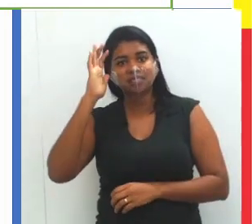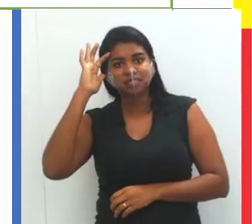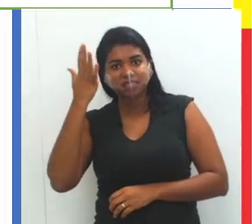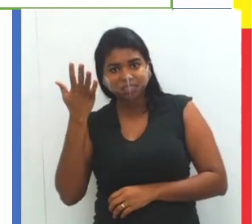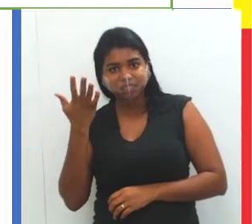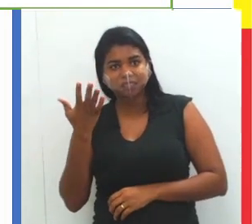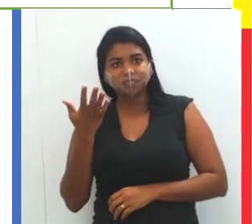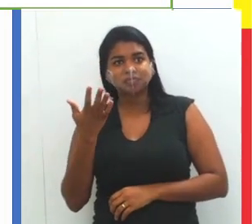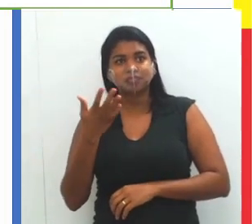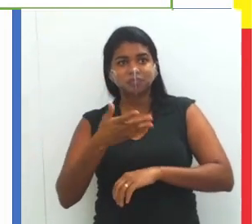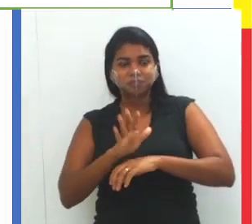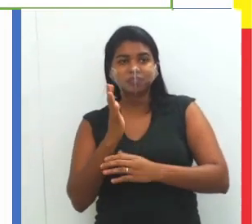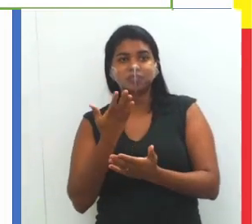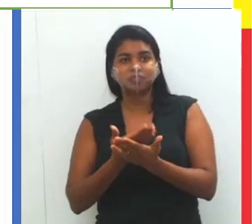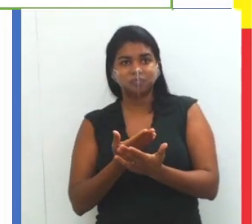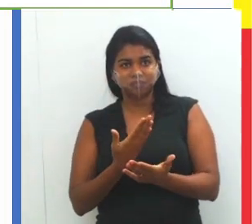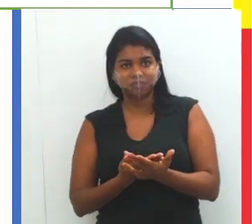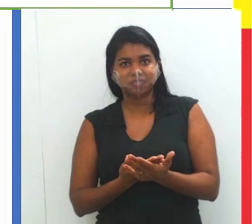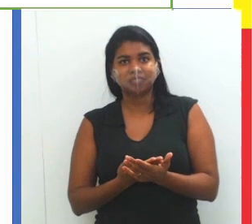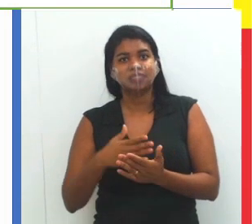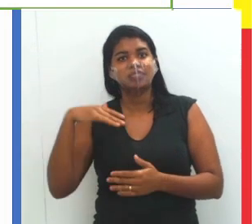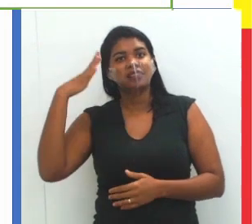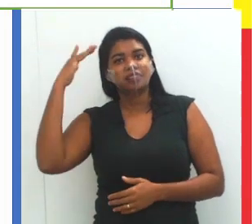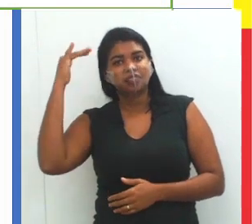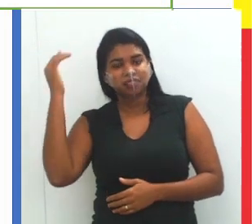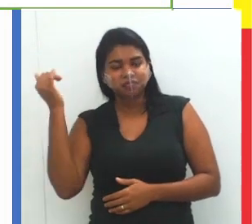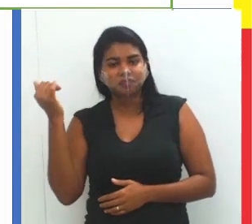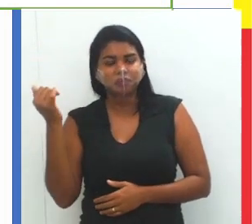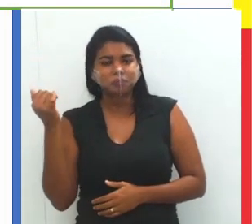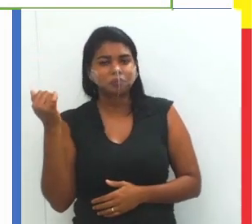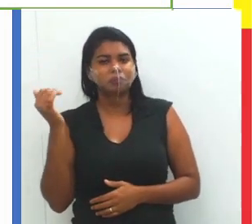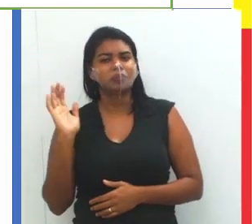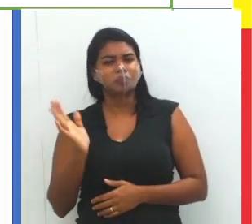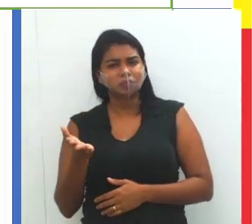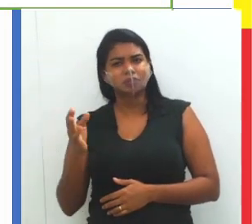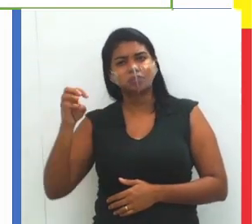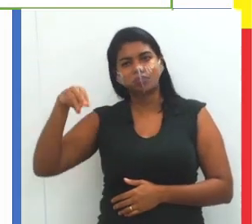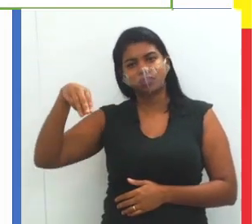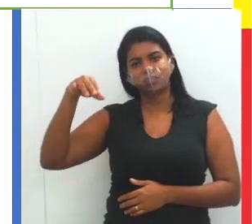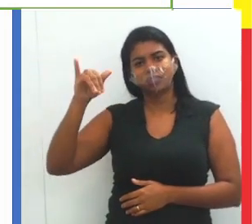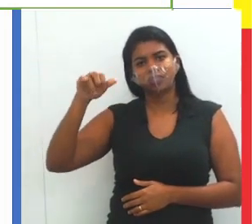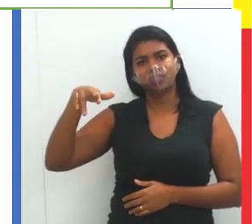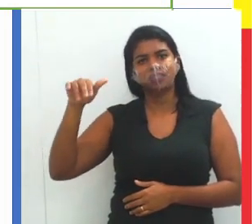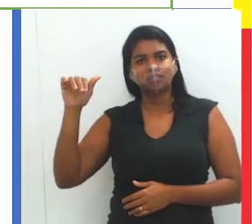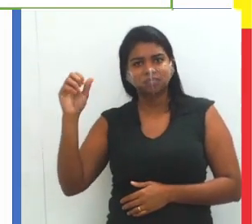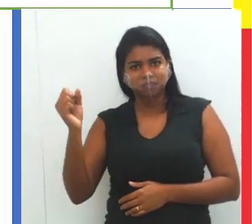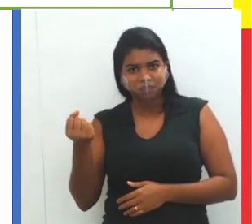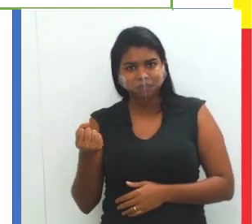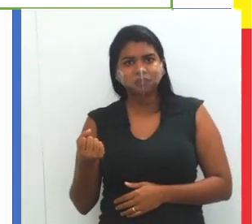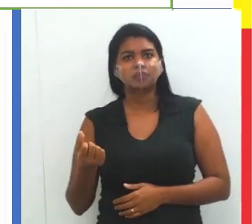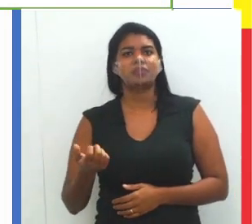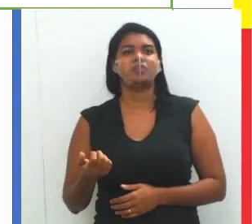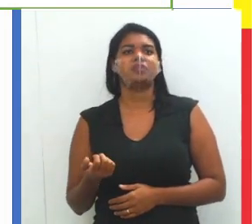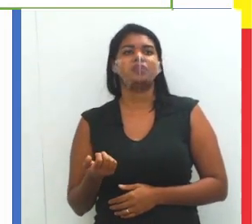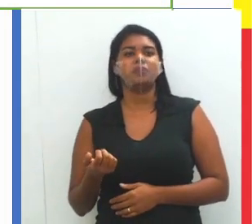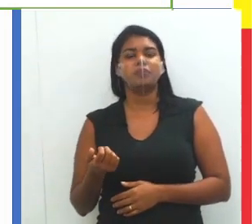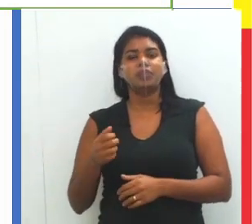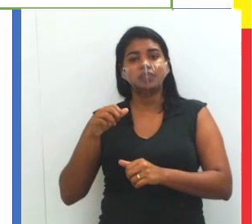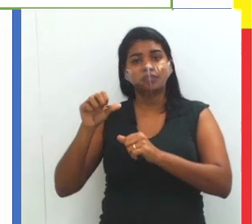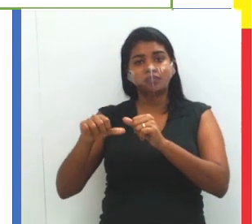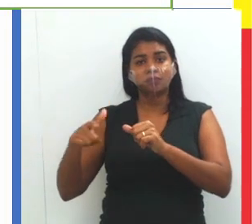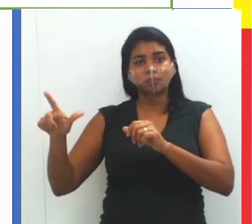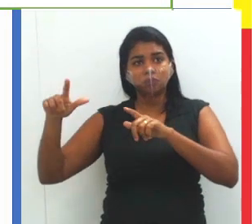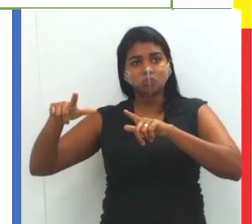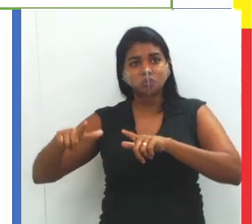ter aulas com Domingos Ambrósio, que era famoso sanfoneiro de Minas, transferindo para Ouro Fino, sul de